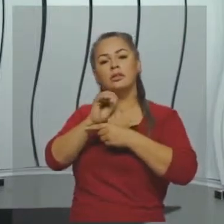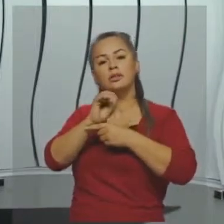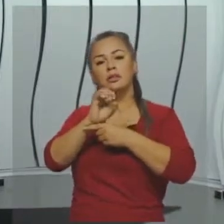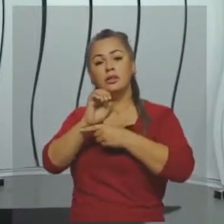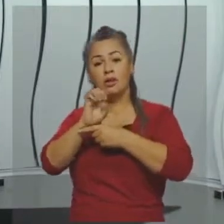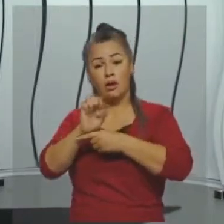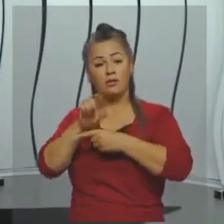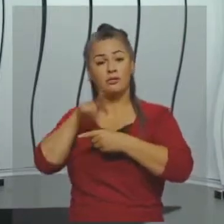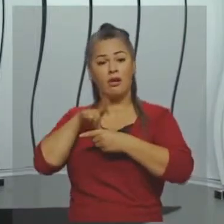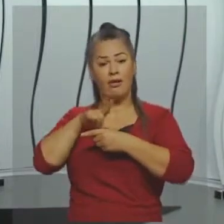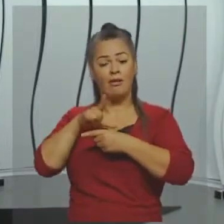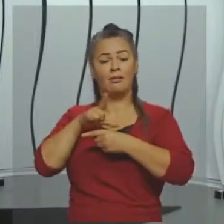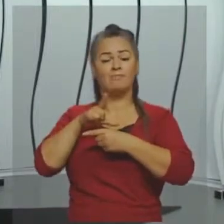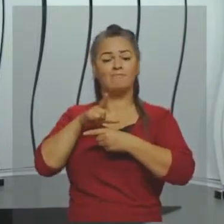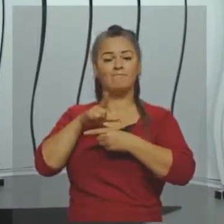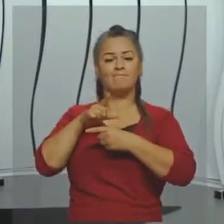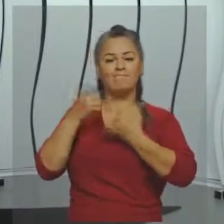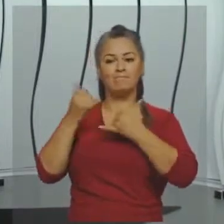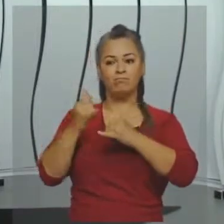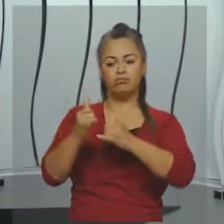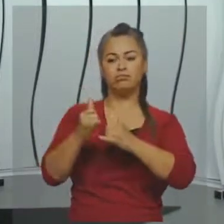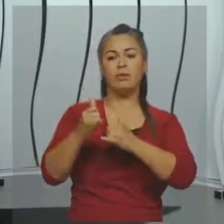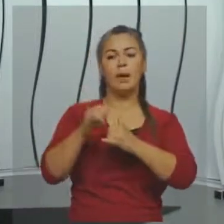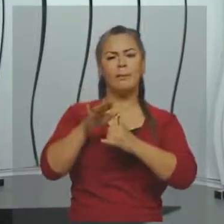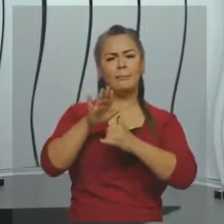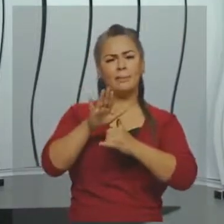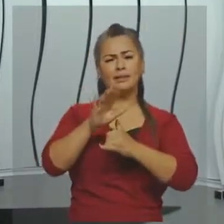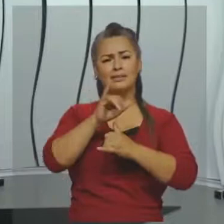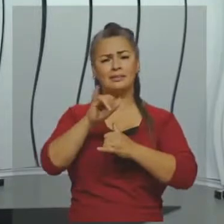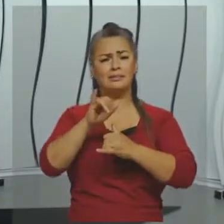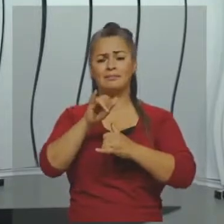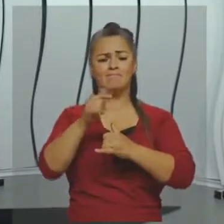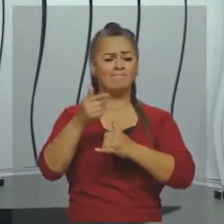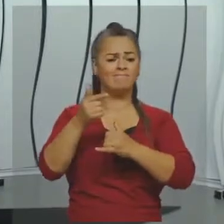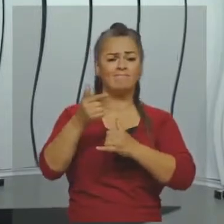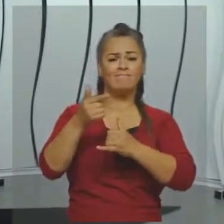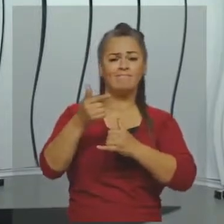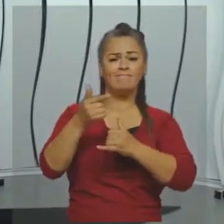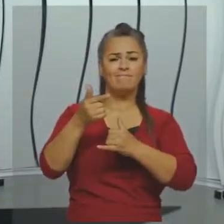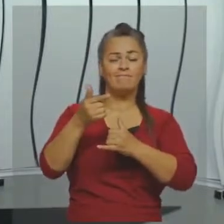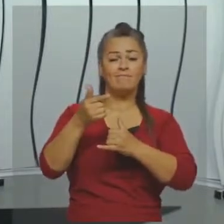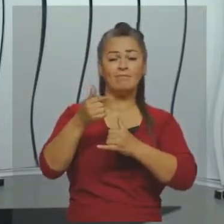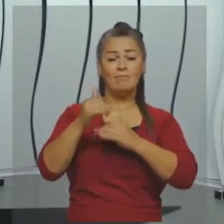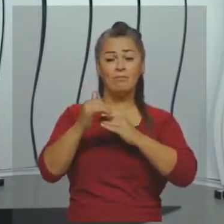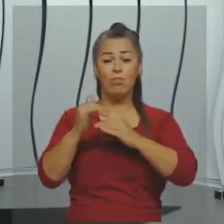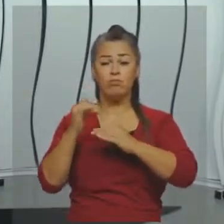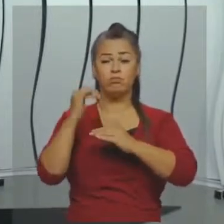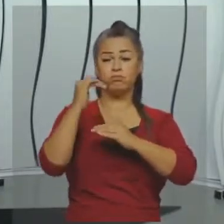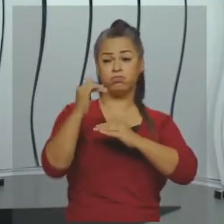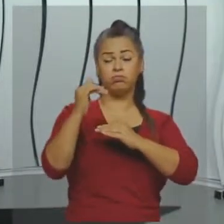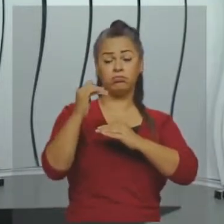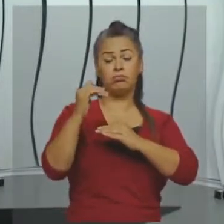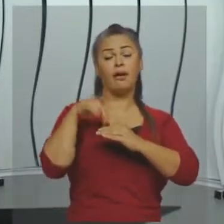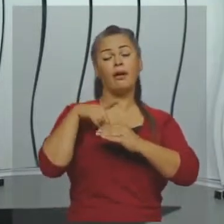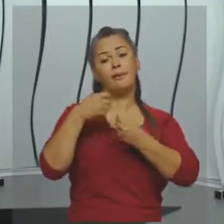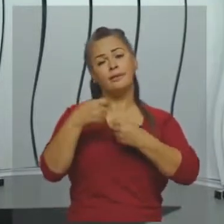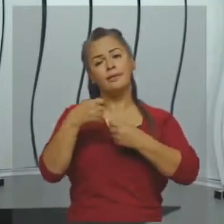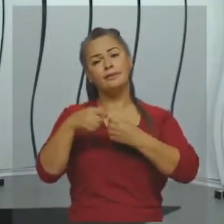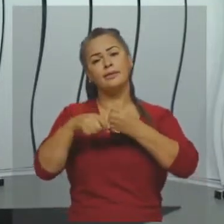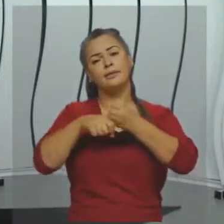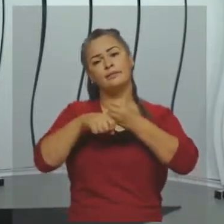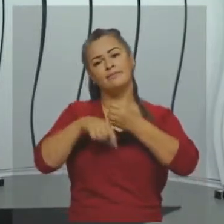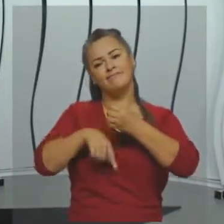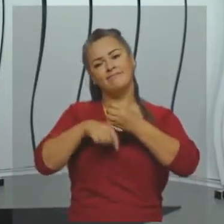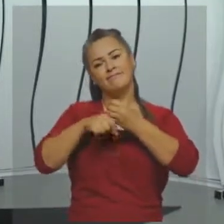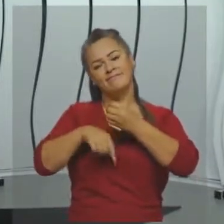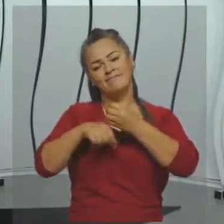ela não usou, ou na verdade, principalmente, aquilo que foi transformado dentro da célula. Então, quando nós